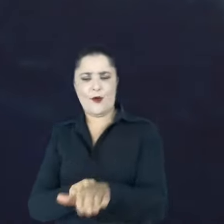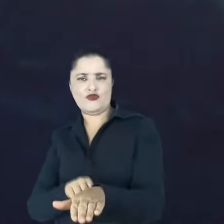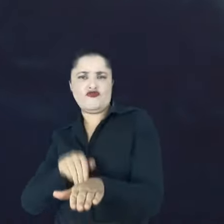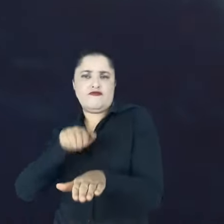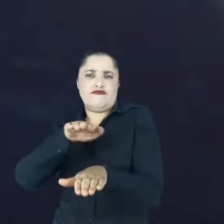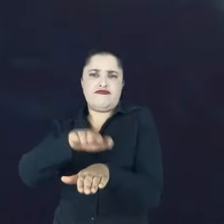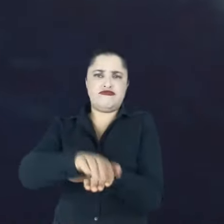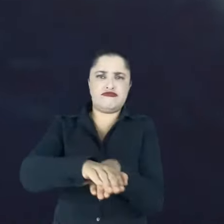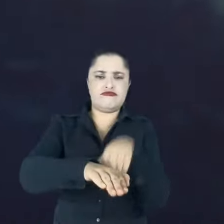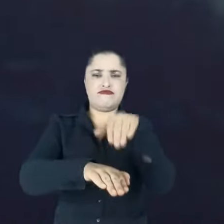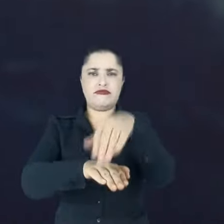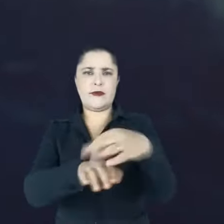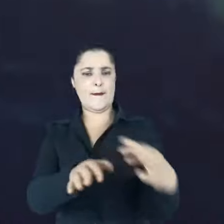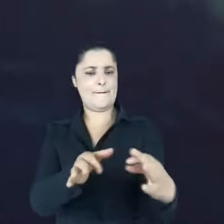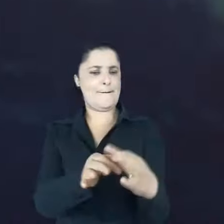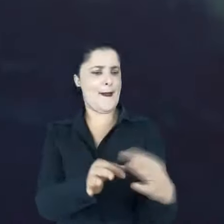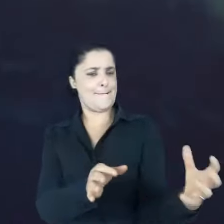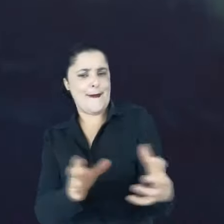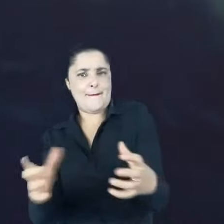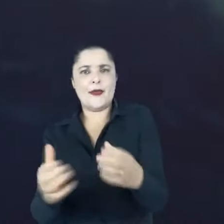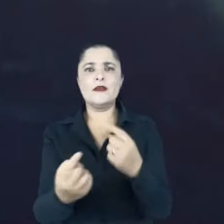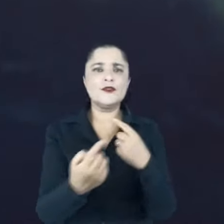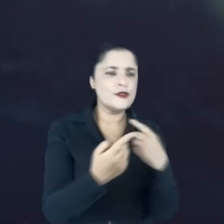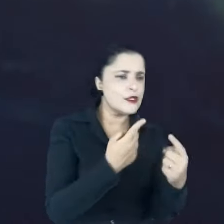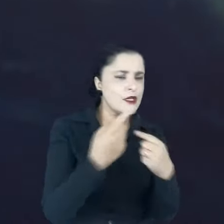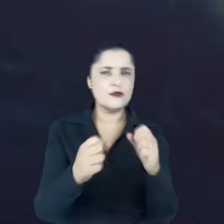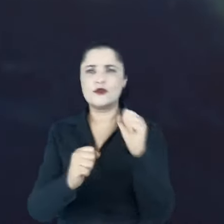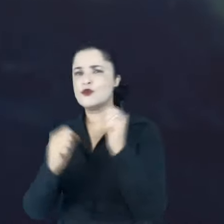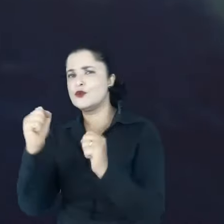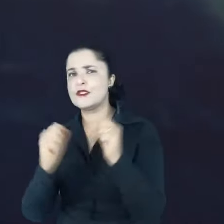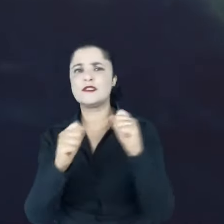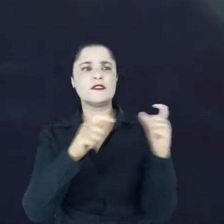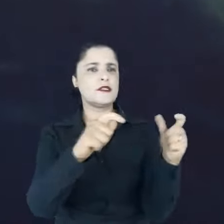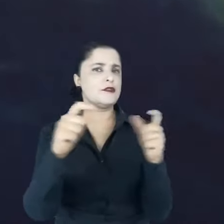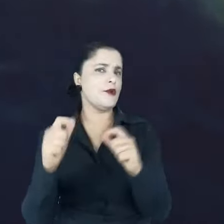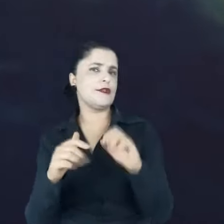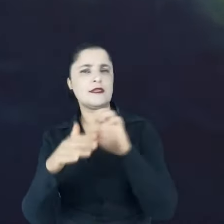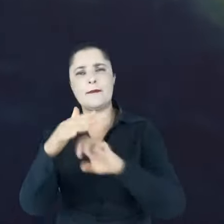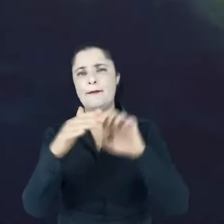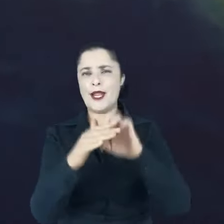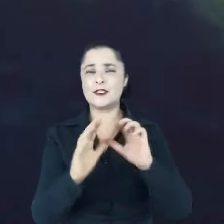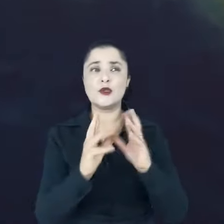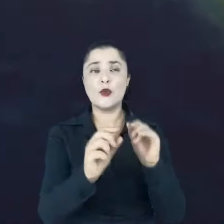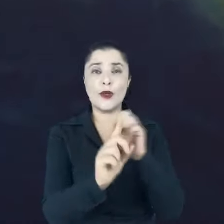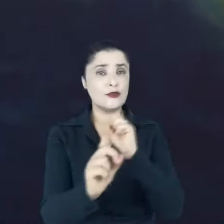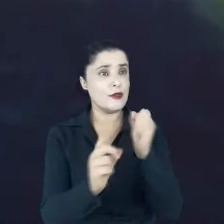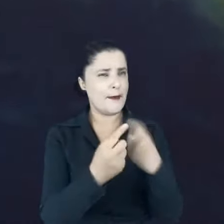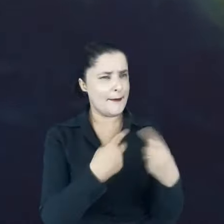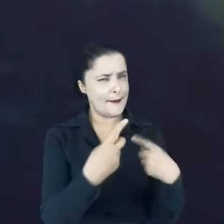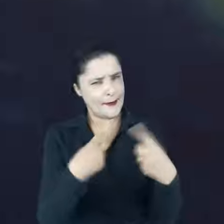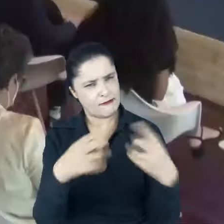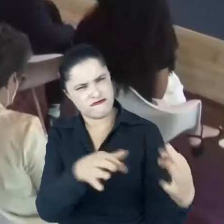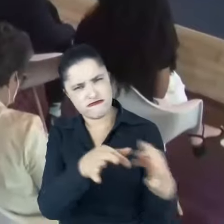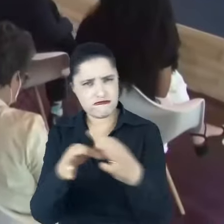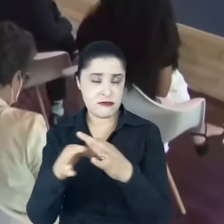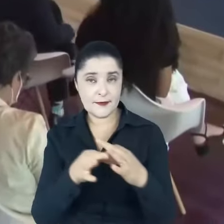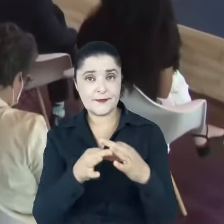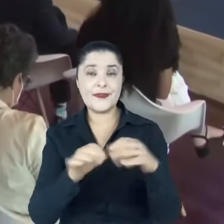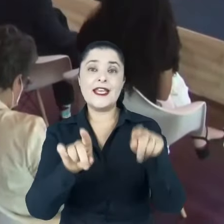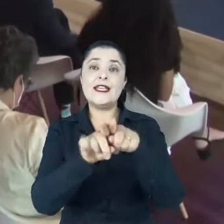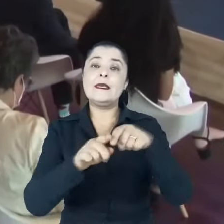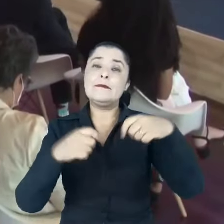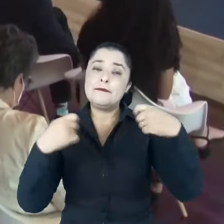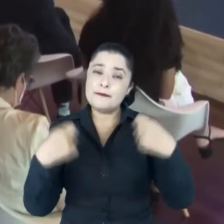promover diálogo entre indústrias, setores, empresas e com a sociedade. Por fim, é preciso endereçar o tema da